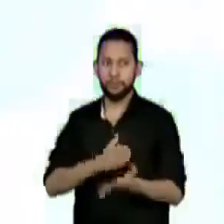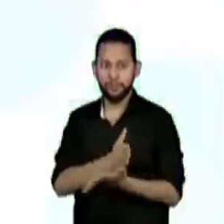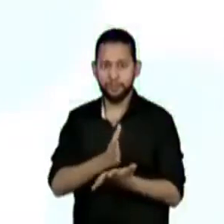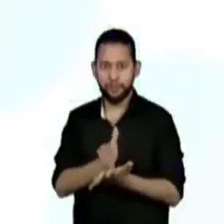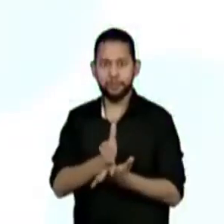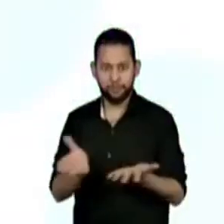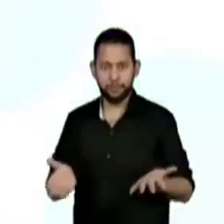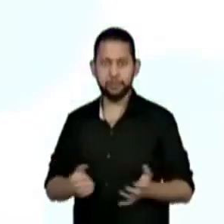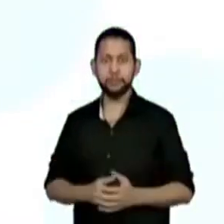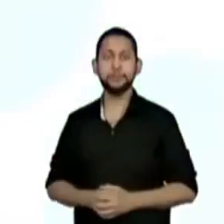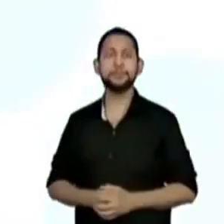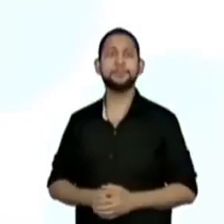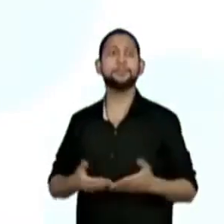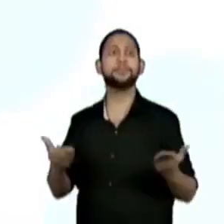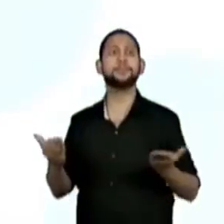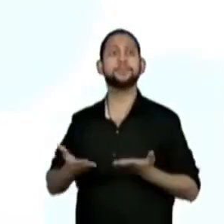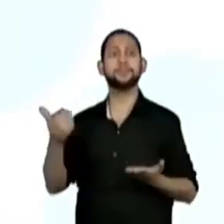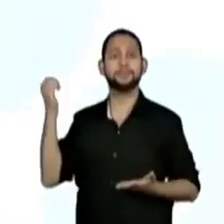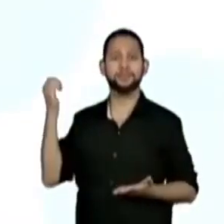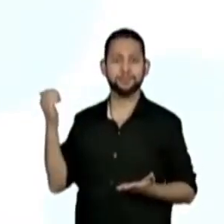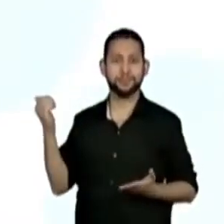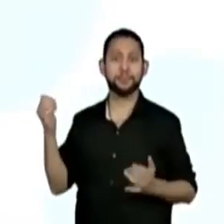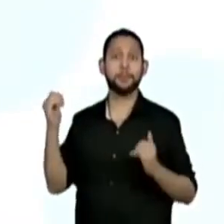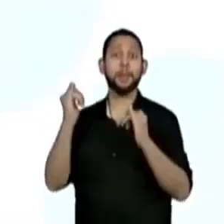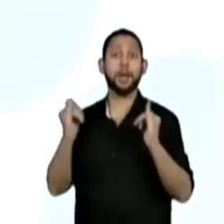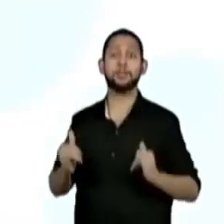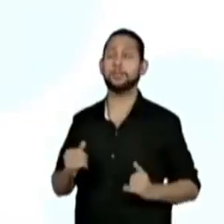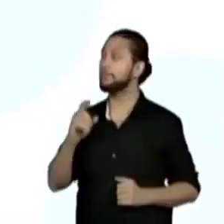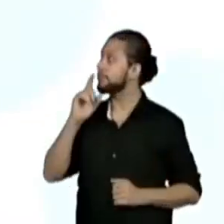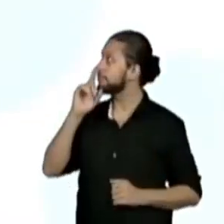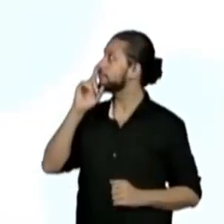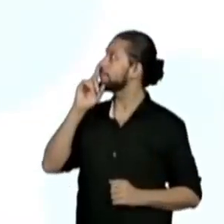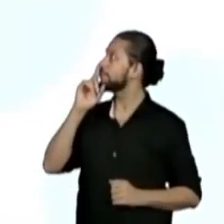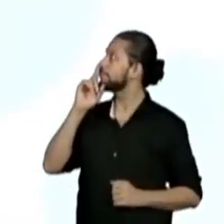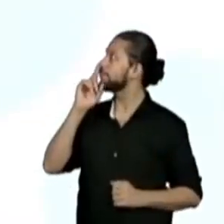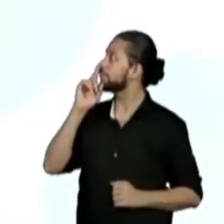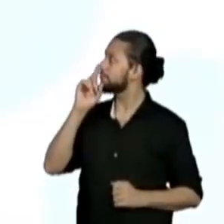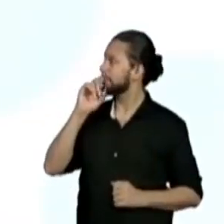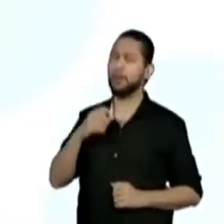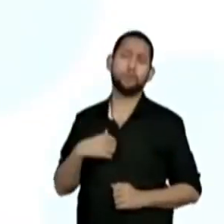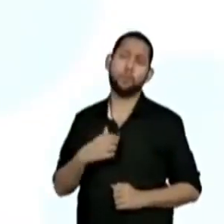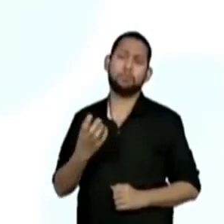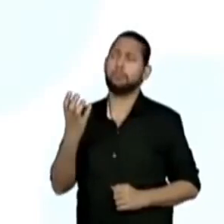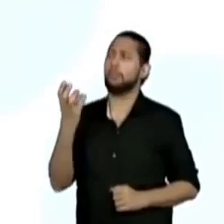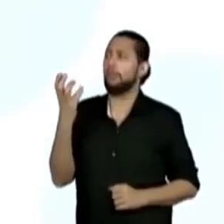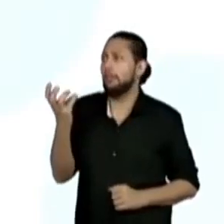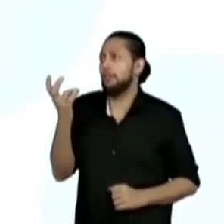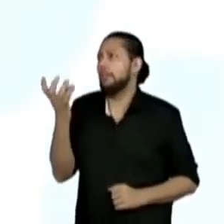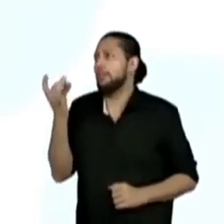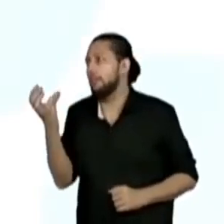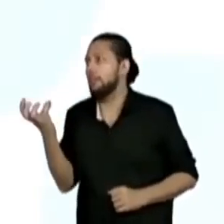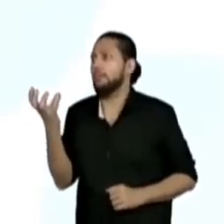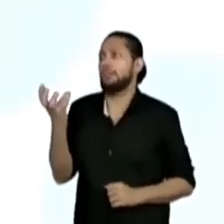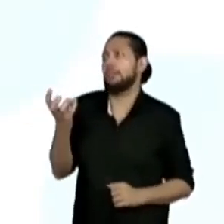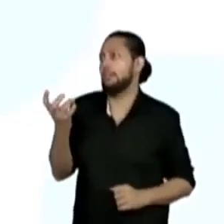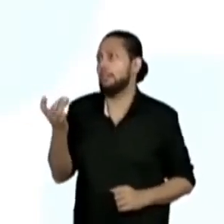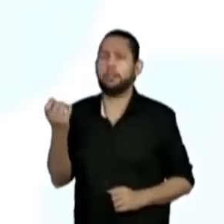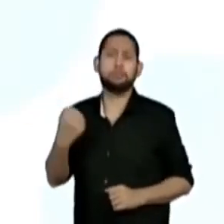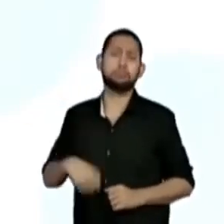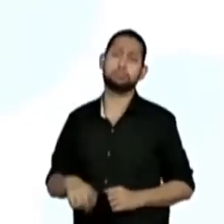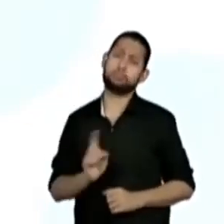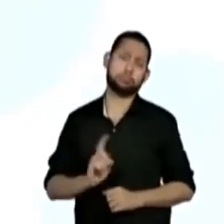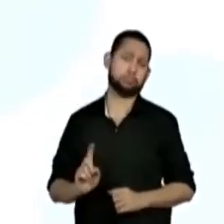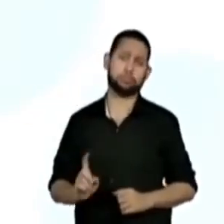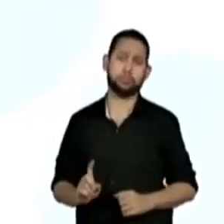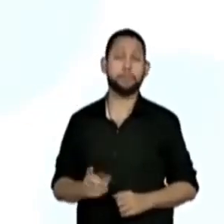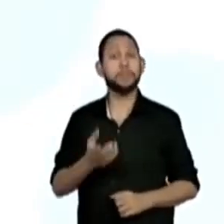ver que que eu vou fazer aqui nessa imagem do Senor Antônio eu não quero contar um por um Eu acho que eu não preciso contar um por um